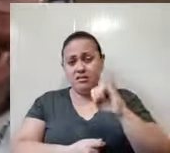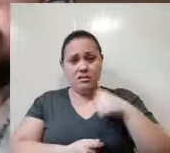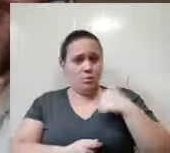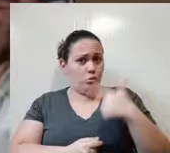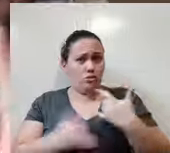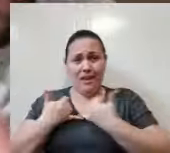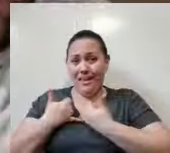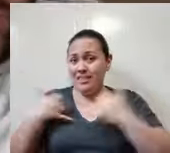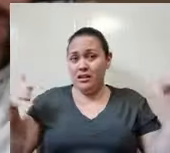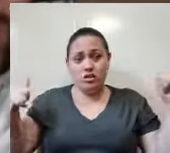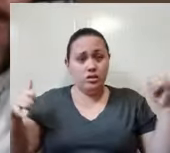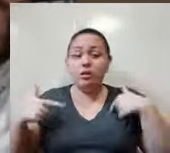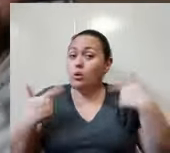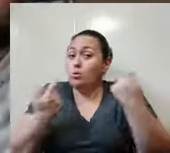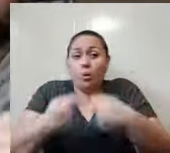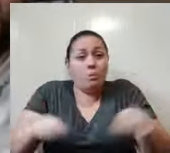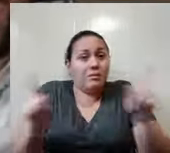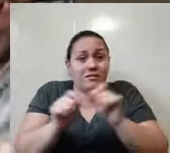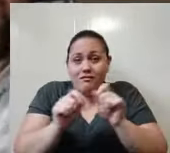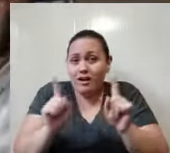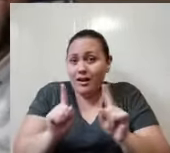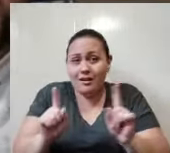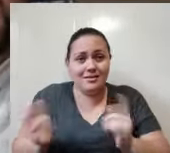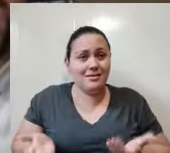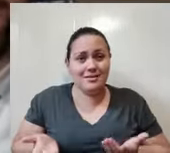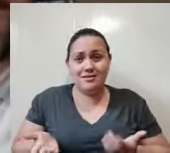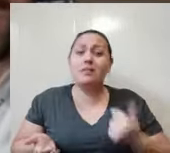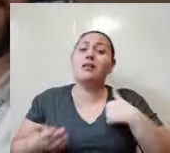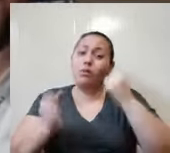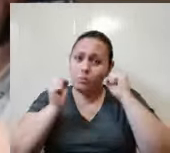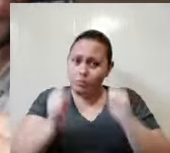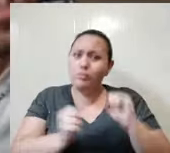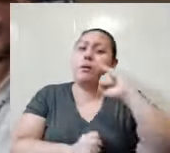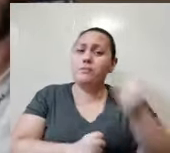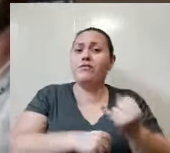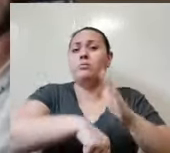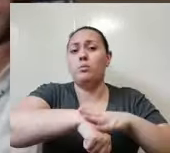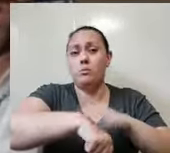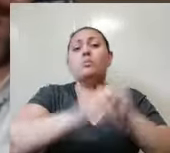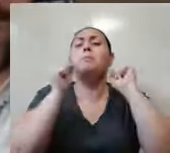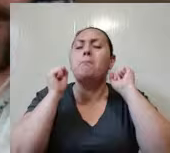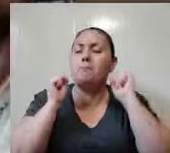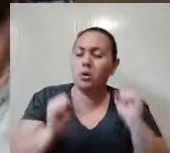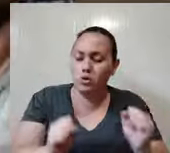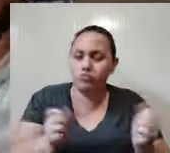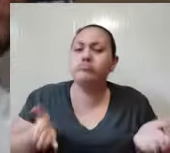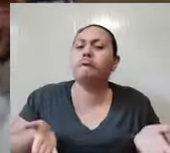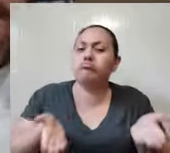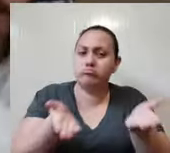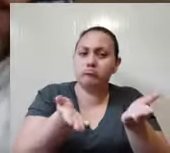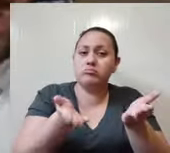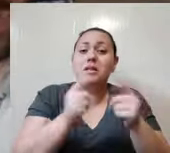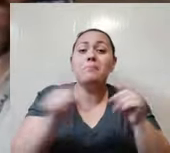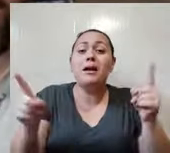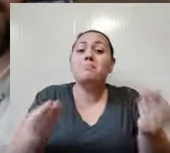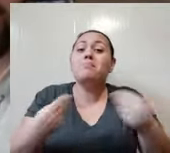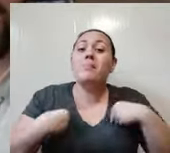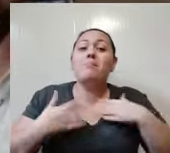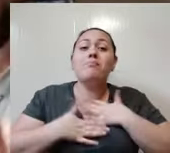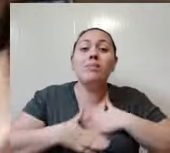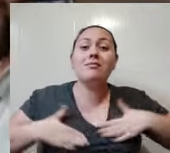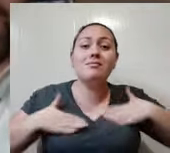a casa. Não. Se a gente não está com energia para fazer isso, a gente não precisa. A gente pode aproveitar esse